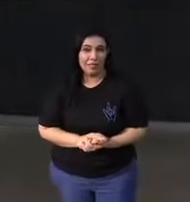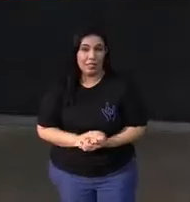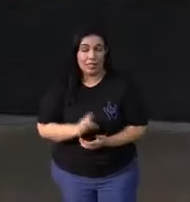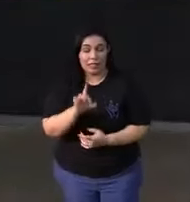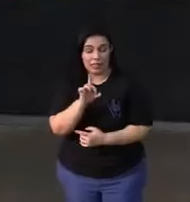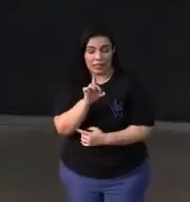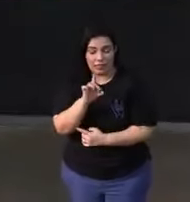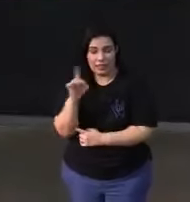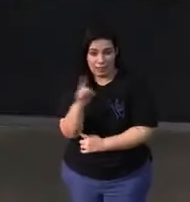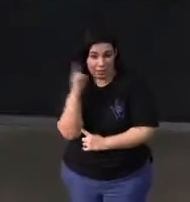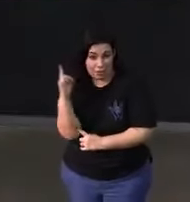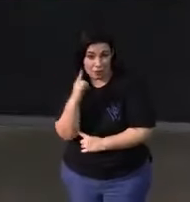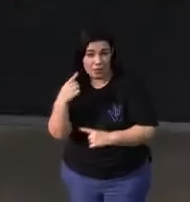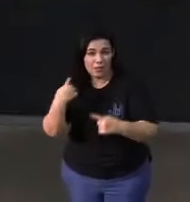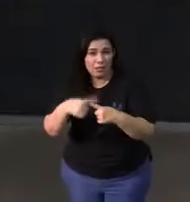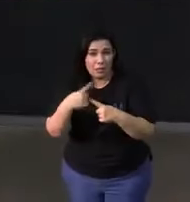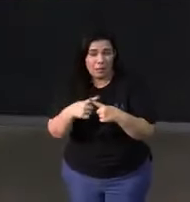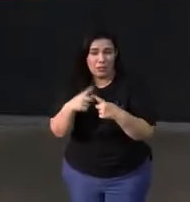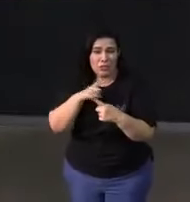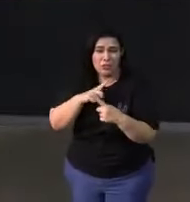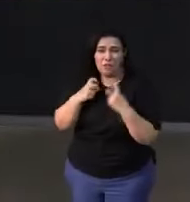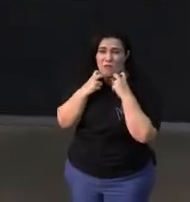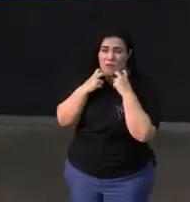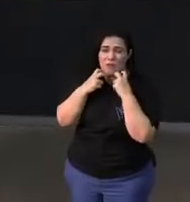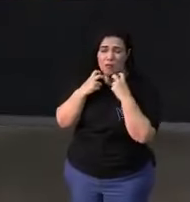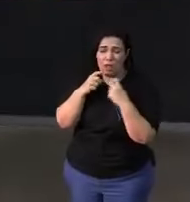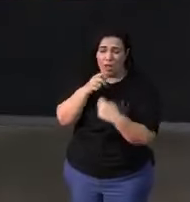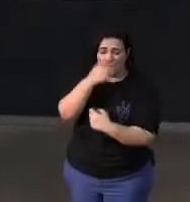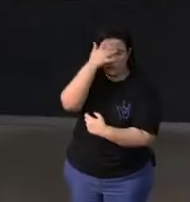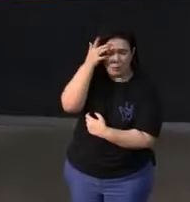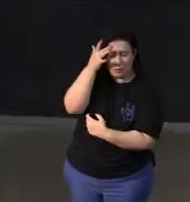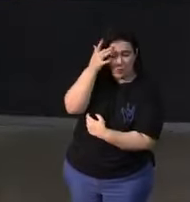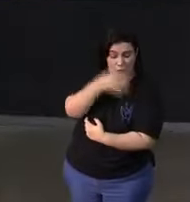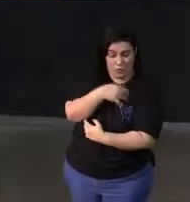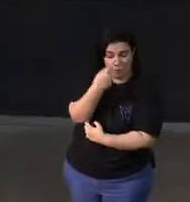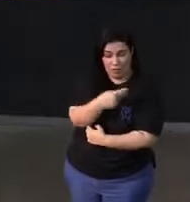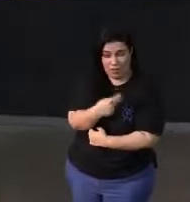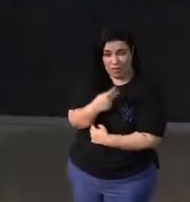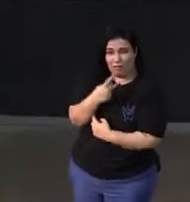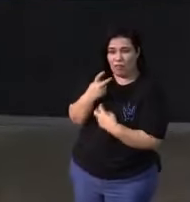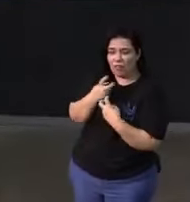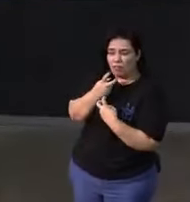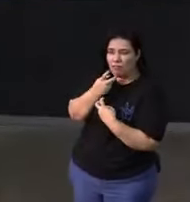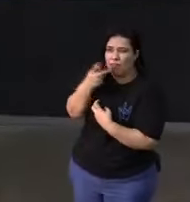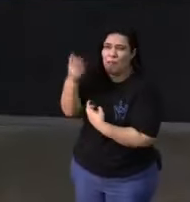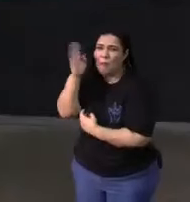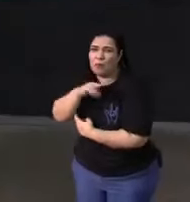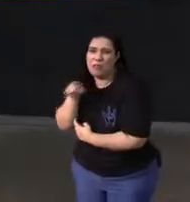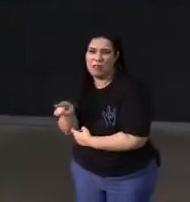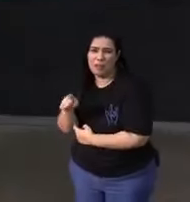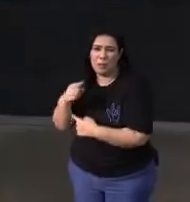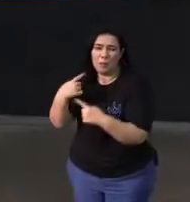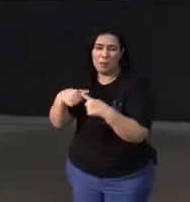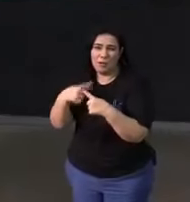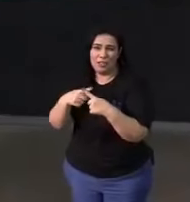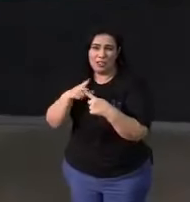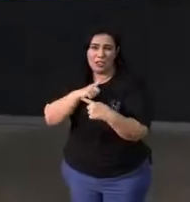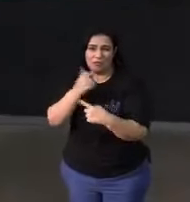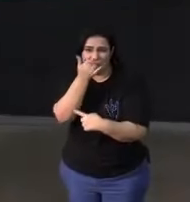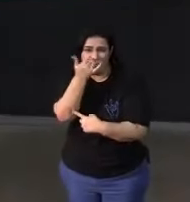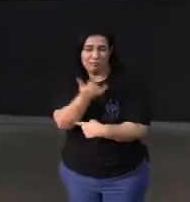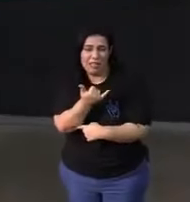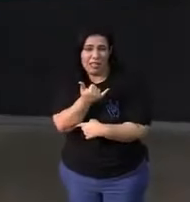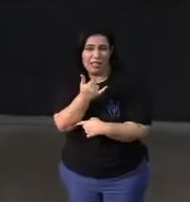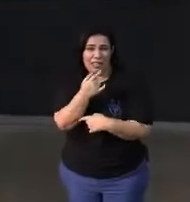Davi foi envergonhado por seu filho Absalão, que quando tomou-lhe o reino, naquele golpe de estado, leva as suas esposas